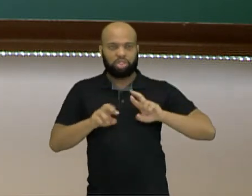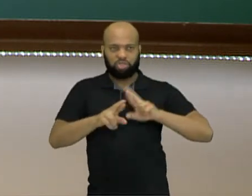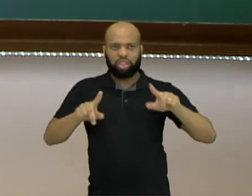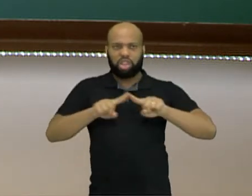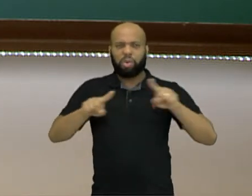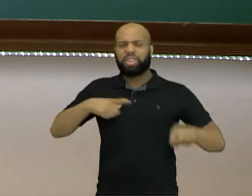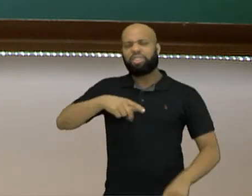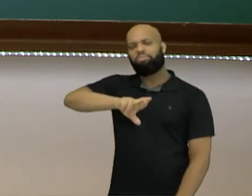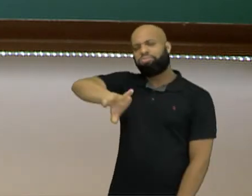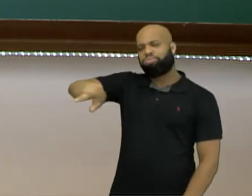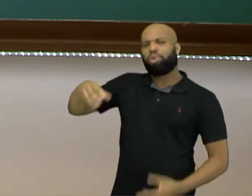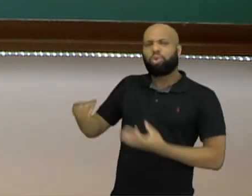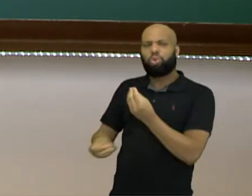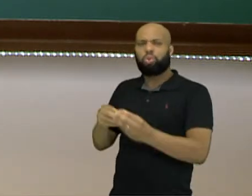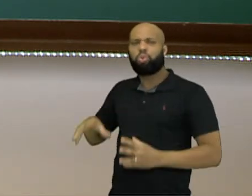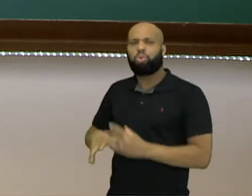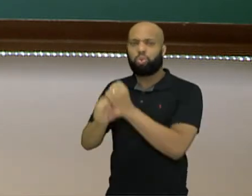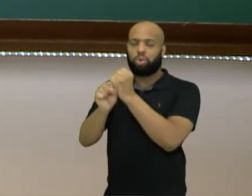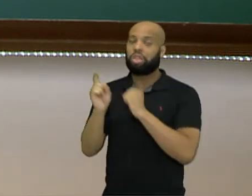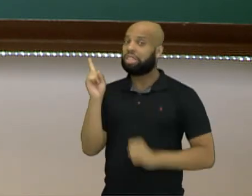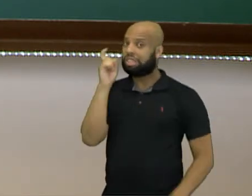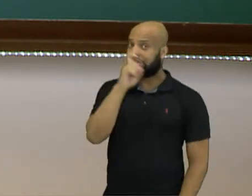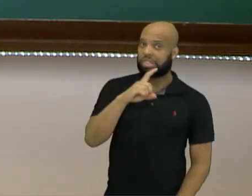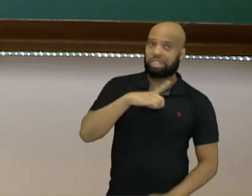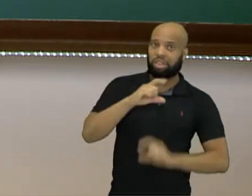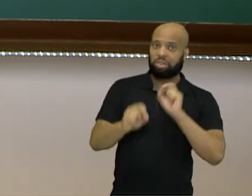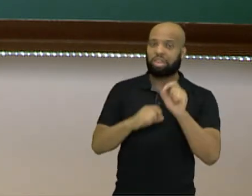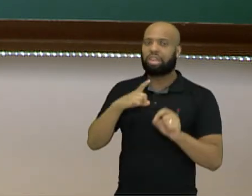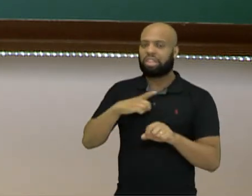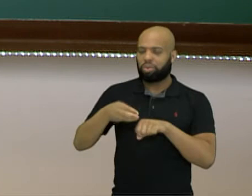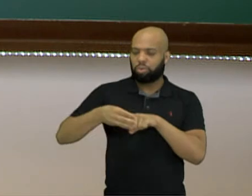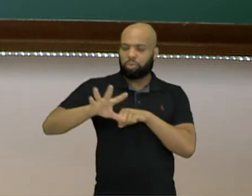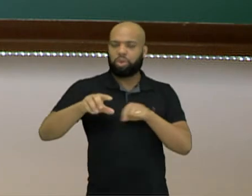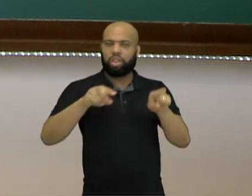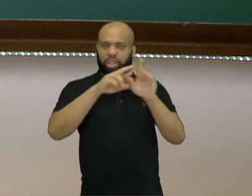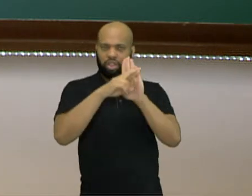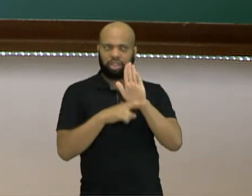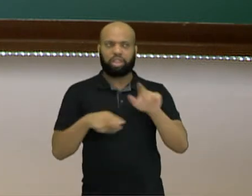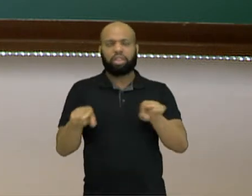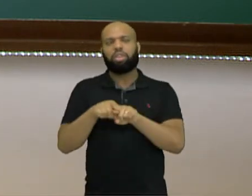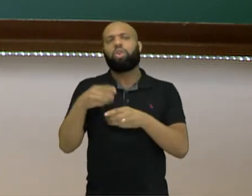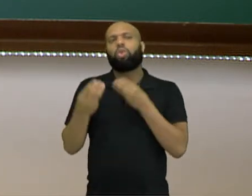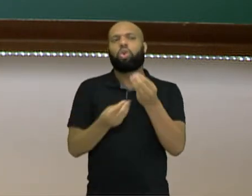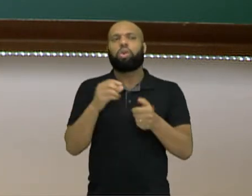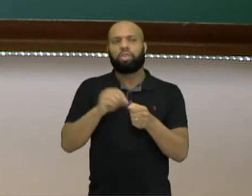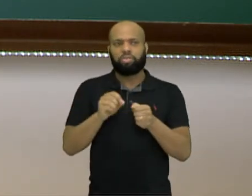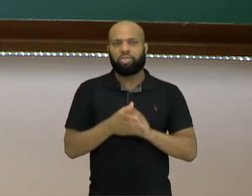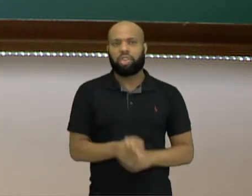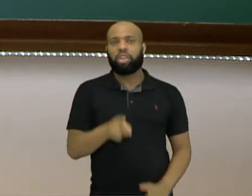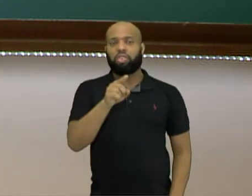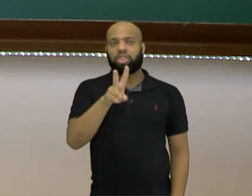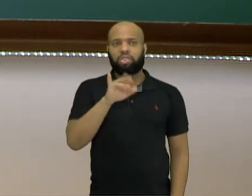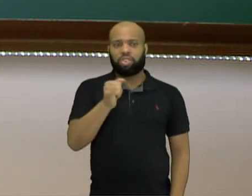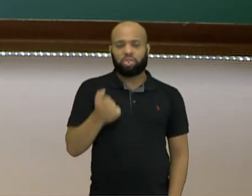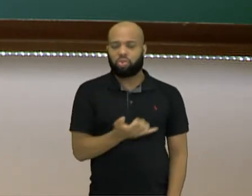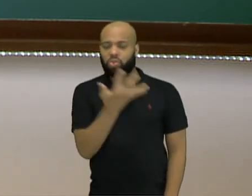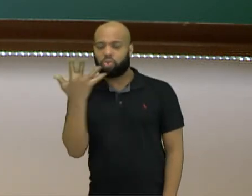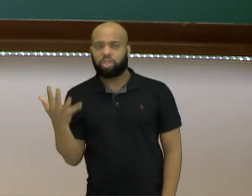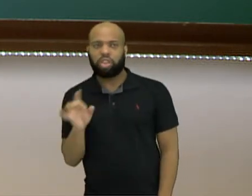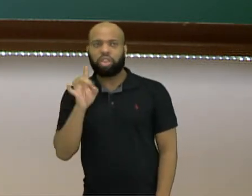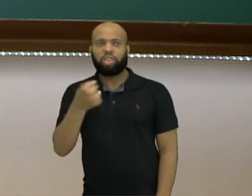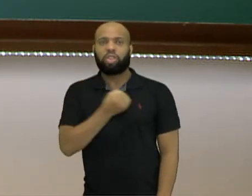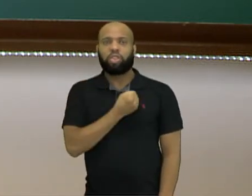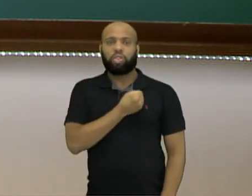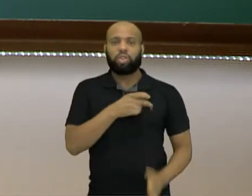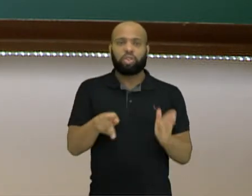como é que eu calculo isso? É um pouco mais difícil. Então, tem um macetinho, tem uma regrinha. Como é que faz isso? Você vai contar apenas o número